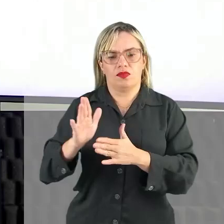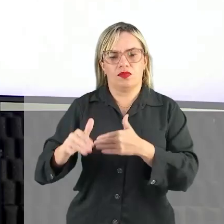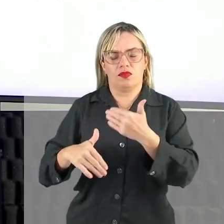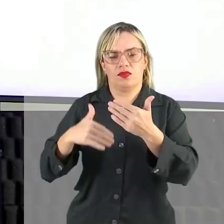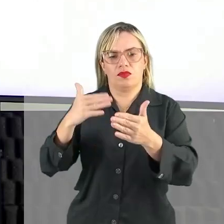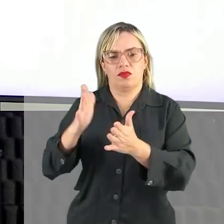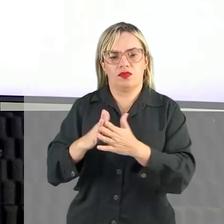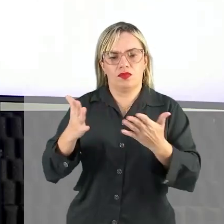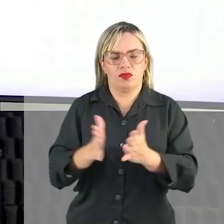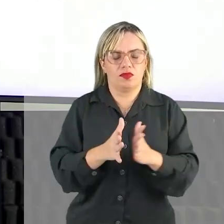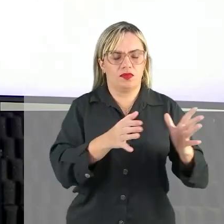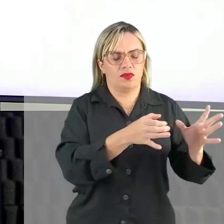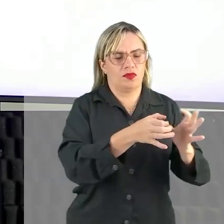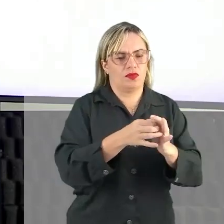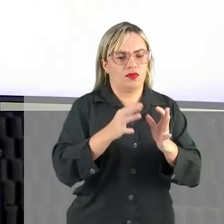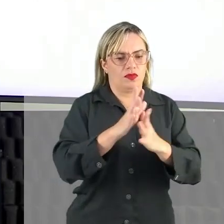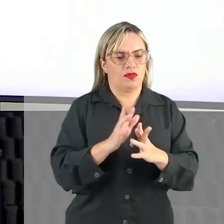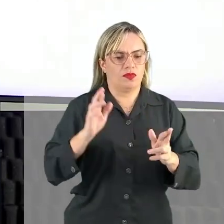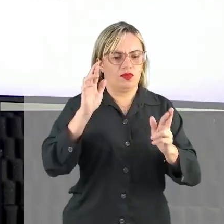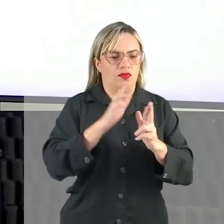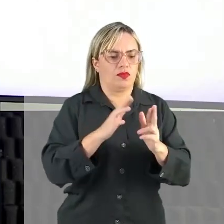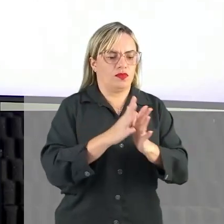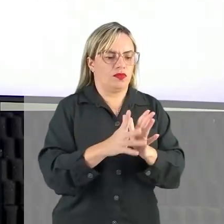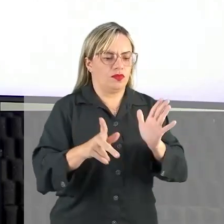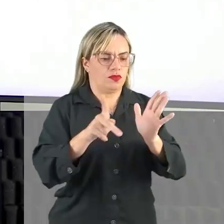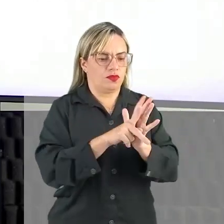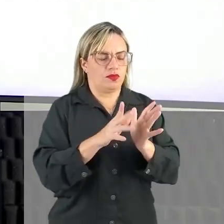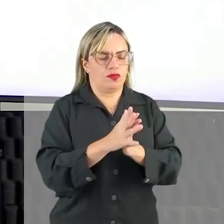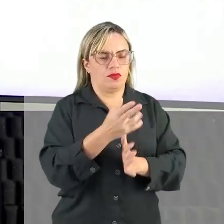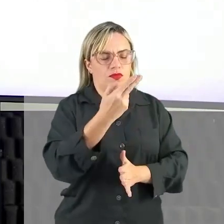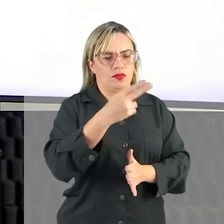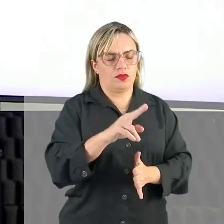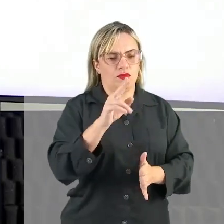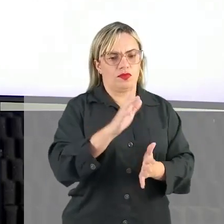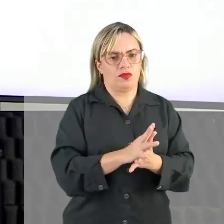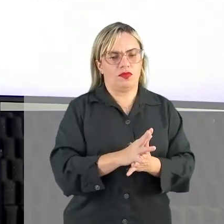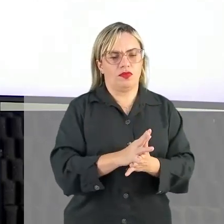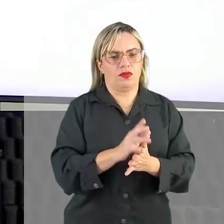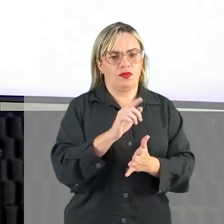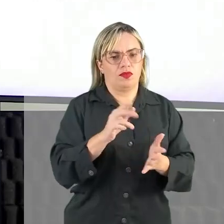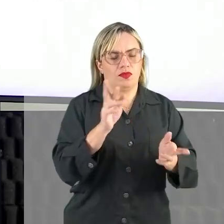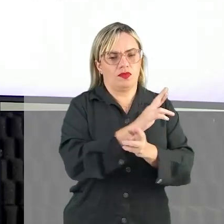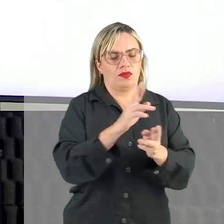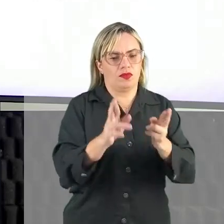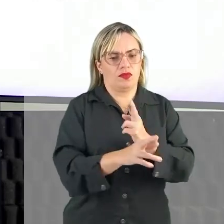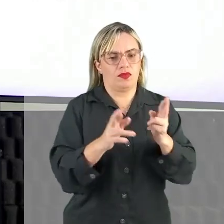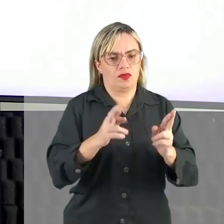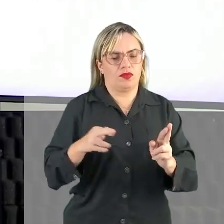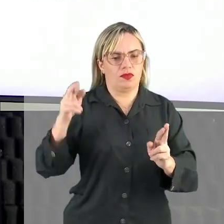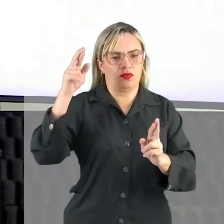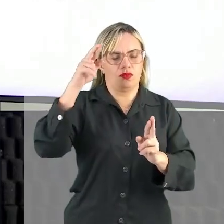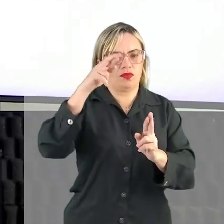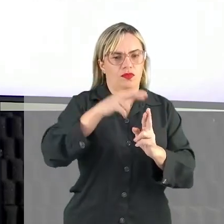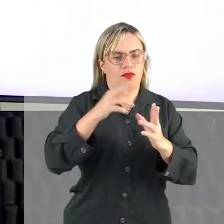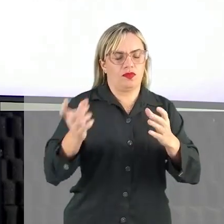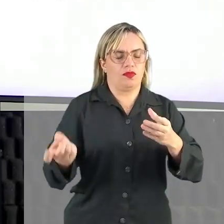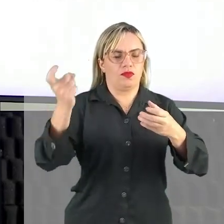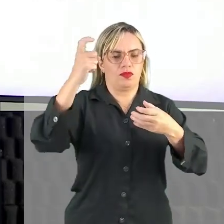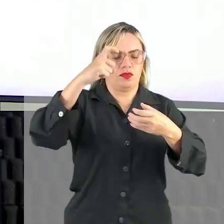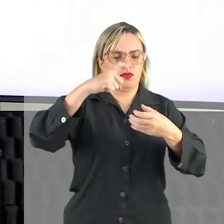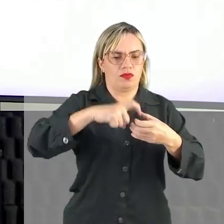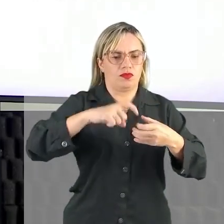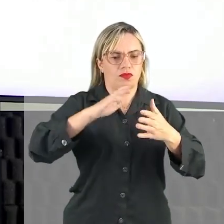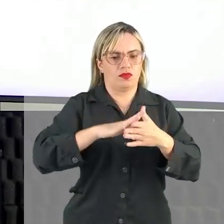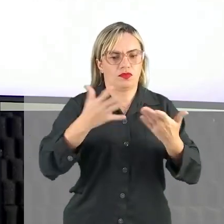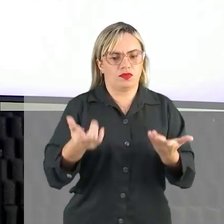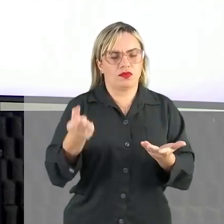a coesão referencial Como o próprio nome já diz se refere a referência ao processo de retomada